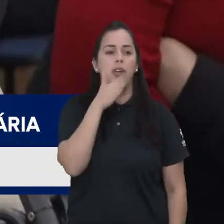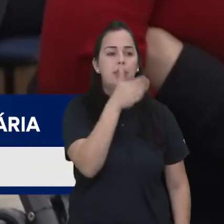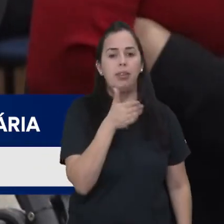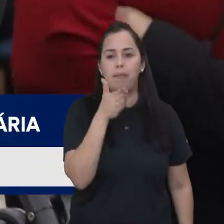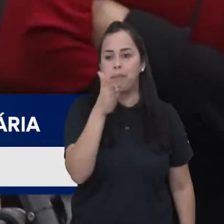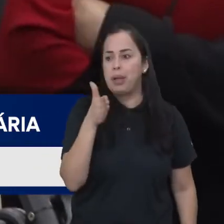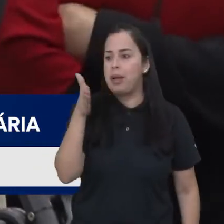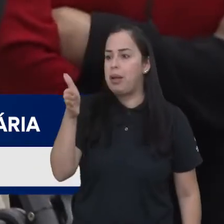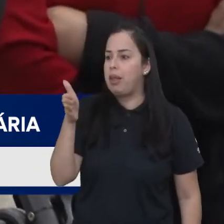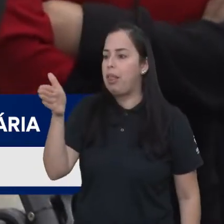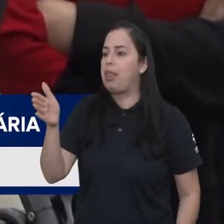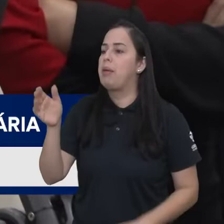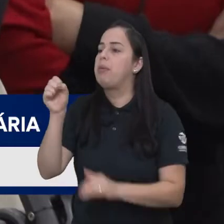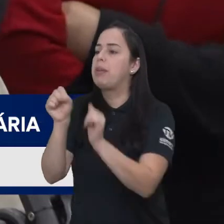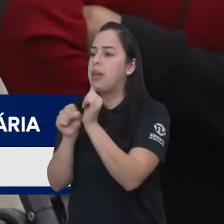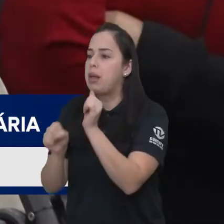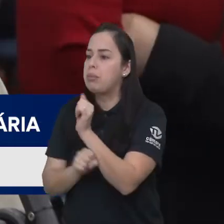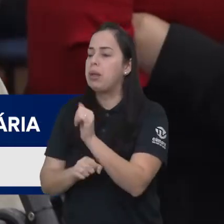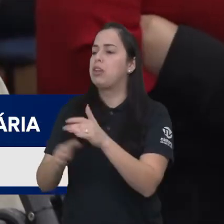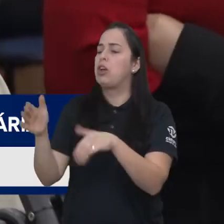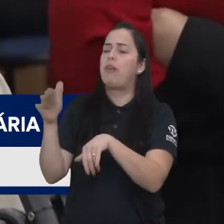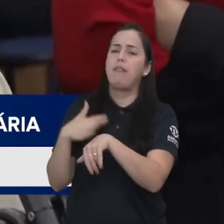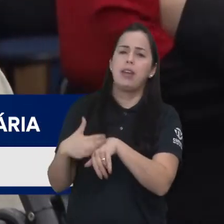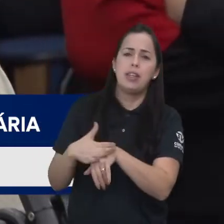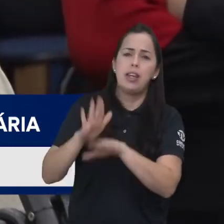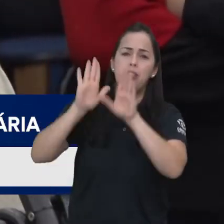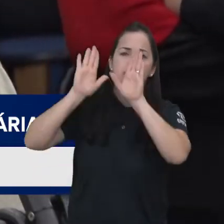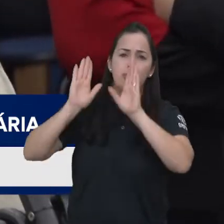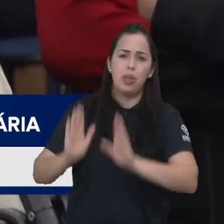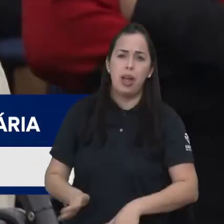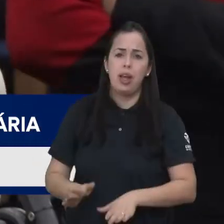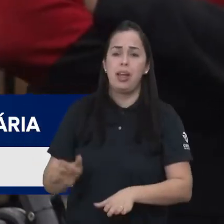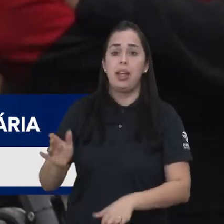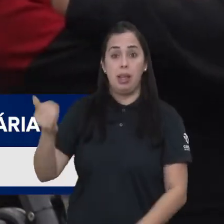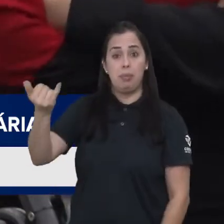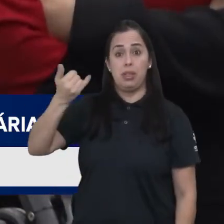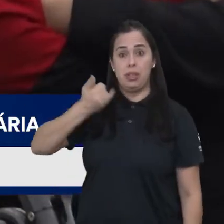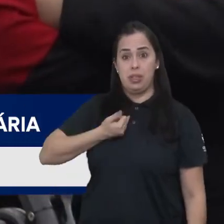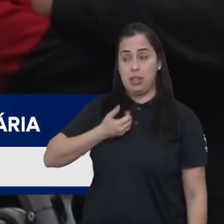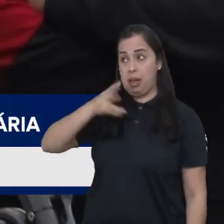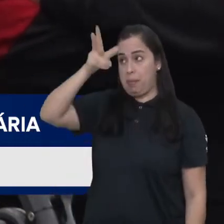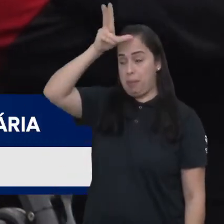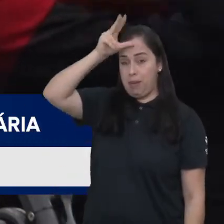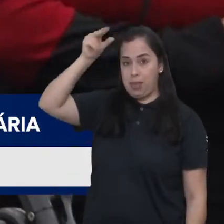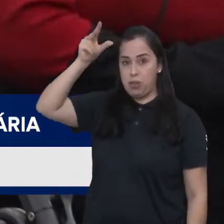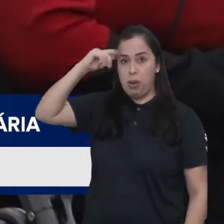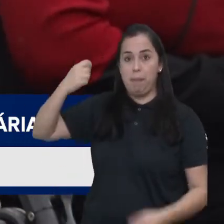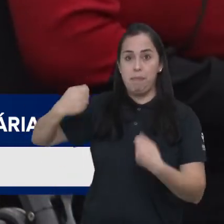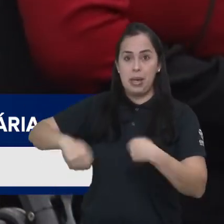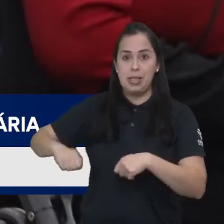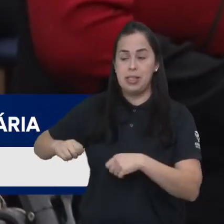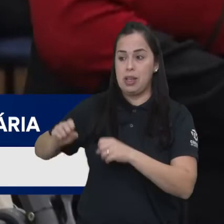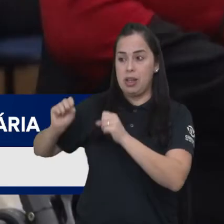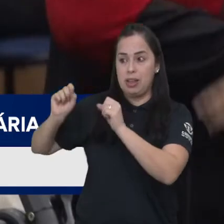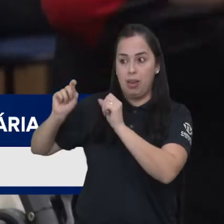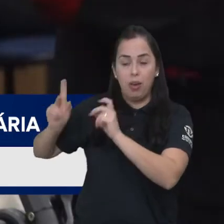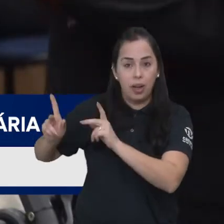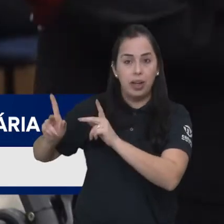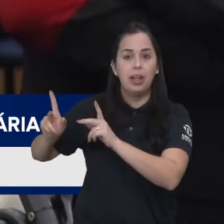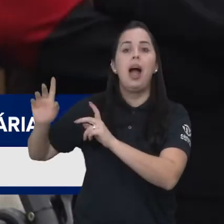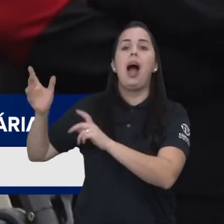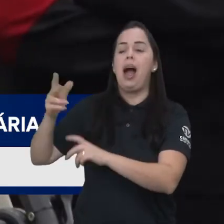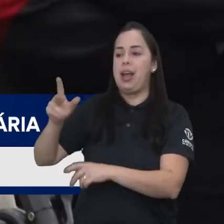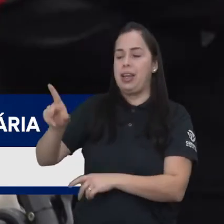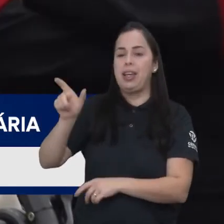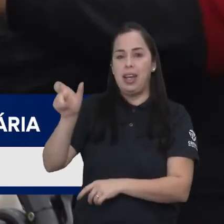Já fomos na Sabesp, conversamos com o diretor da Sabesp, ele falou, a Prefeitura me dando um ok, é um prazer imenso pôr água para vocês.